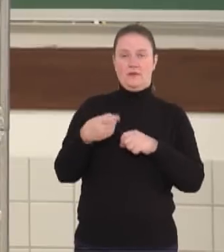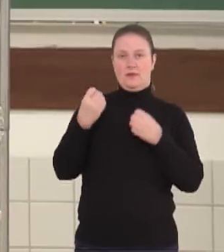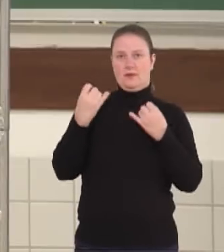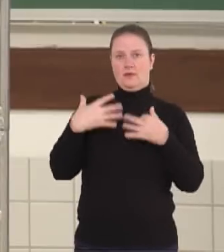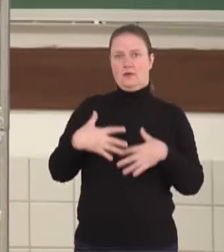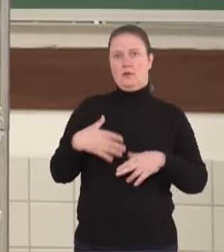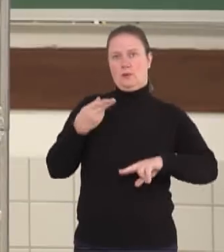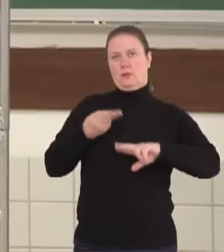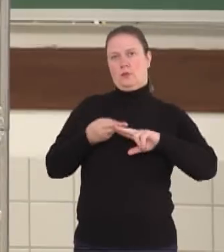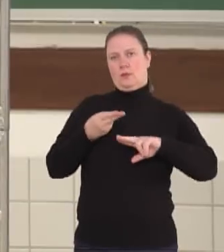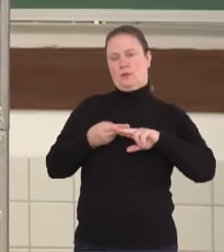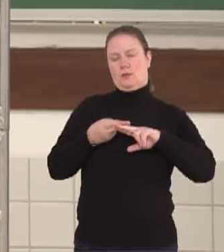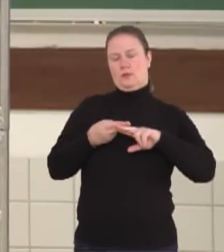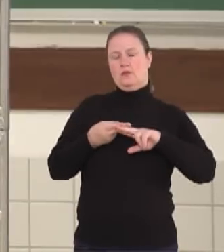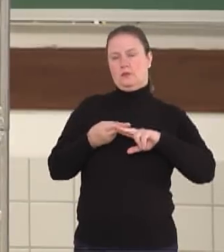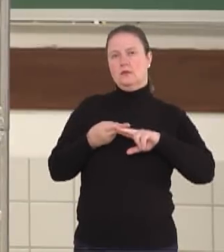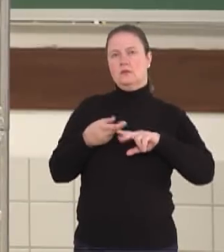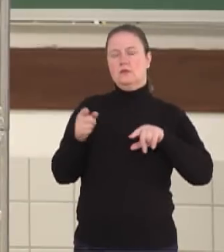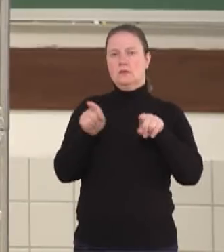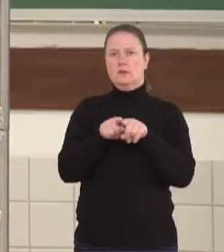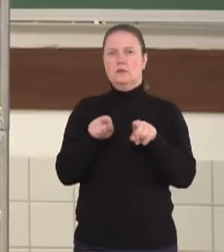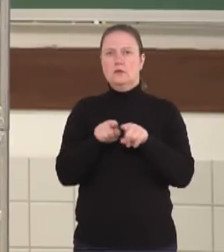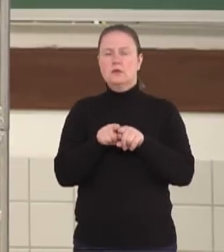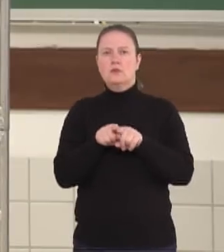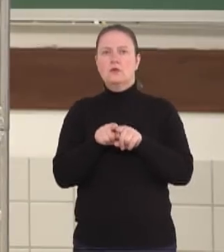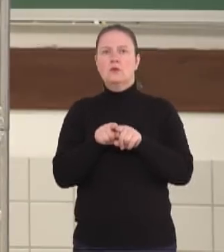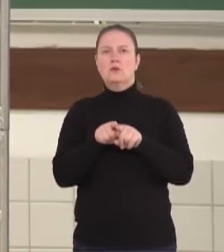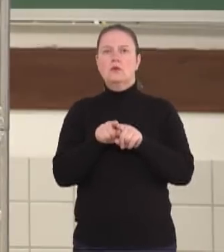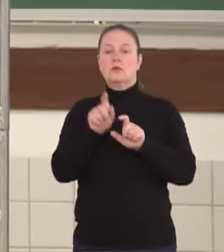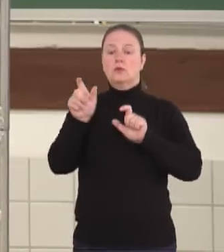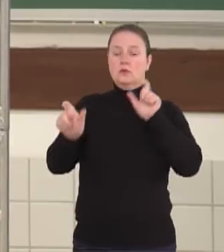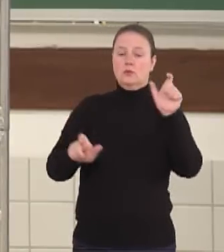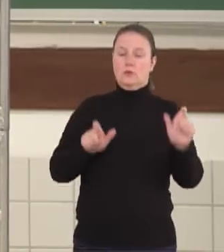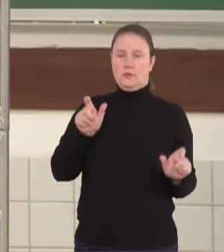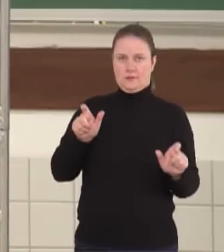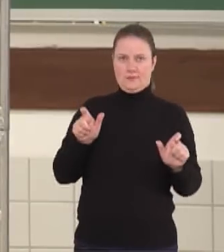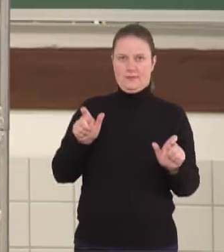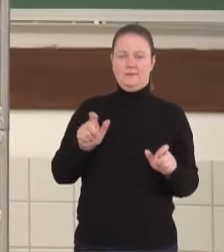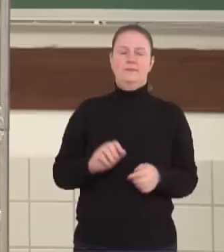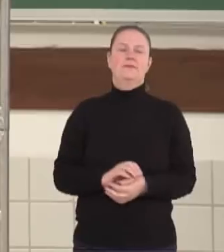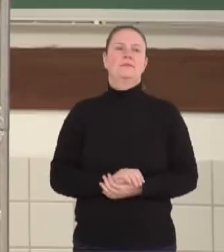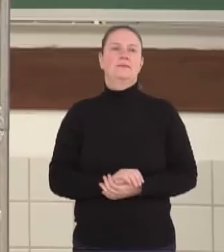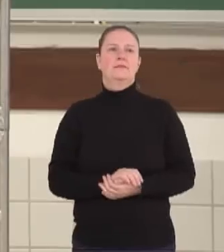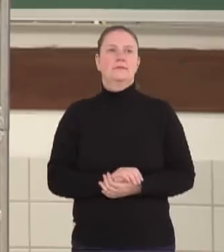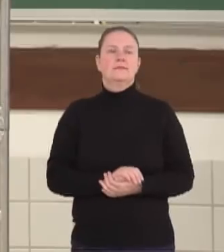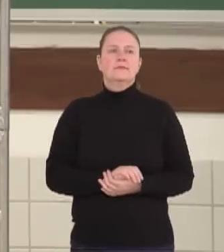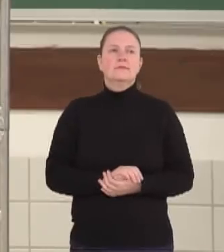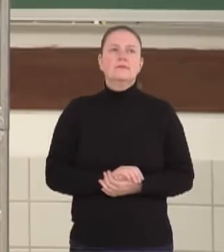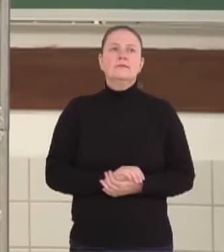explicar quem são aí essas pessoas de referências, certo?